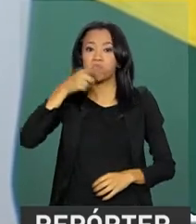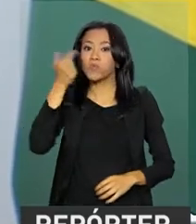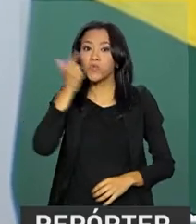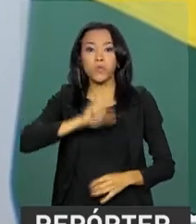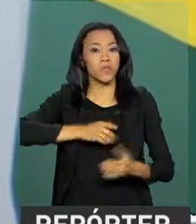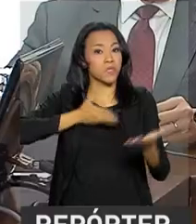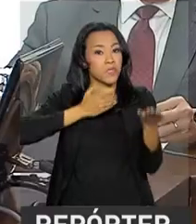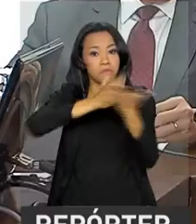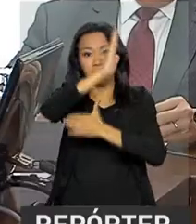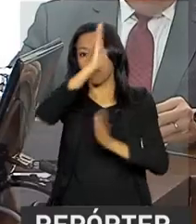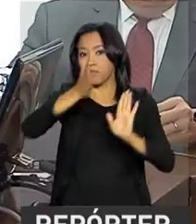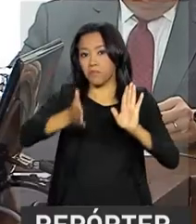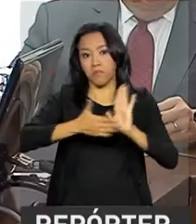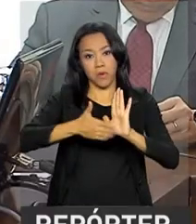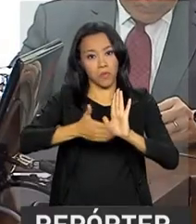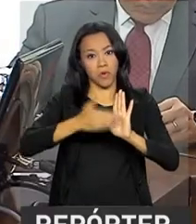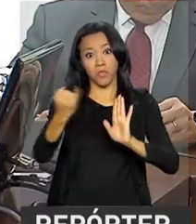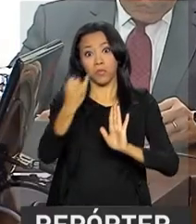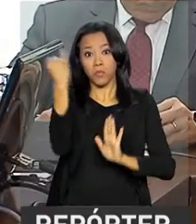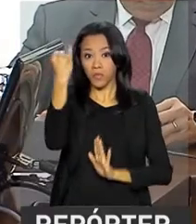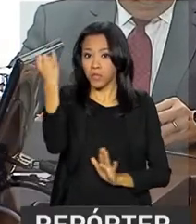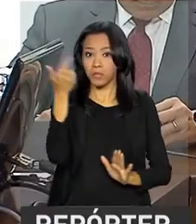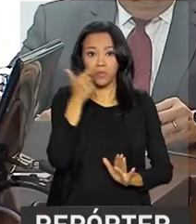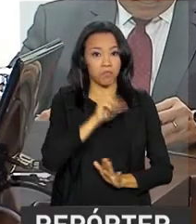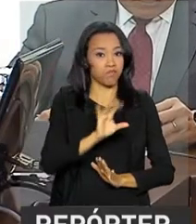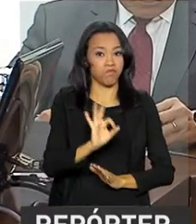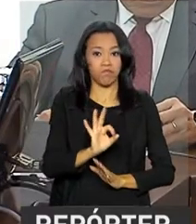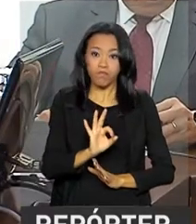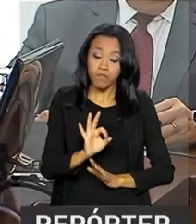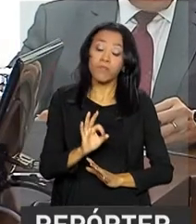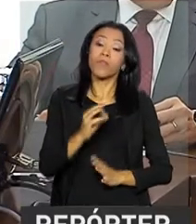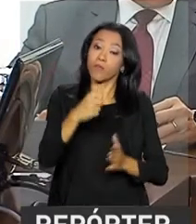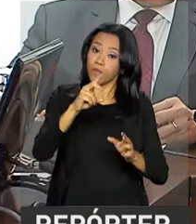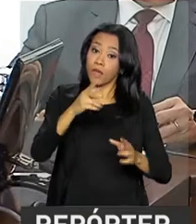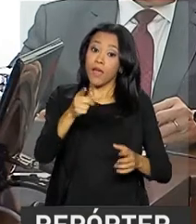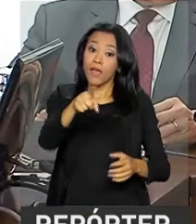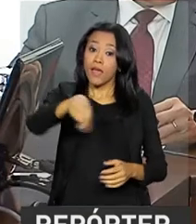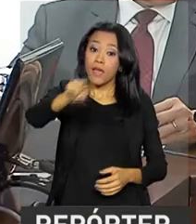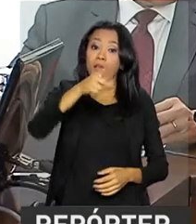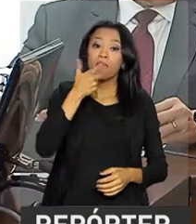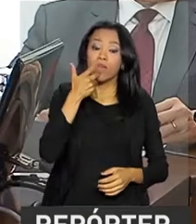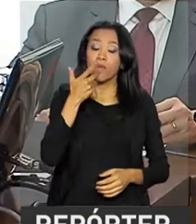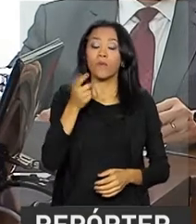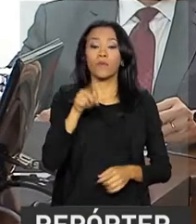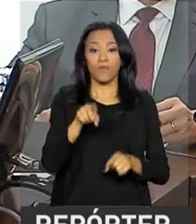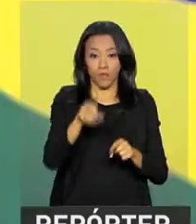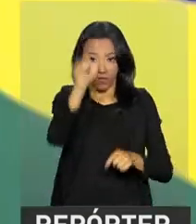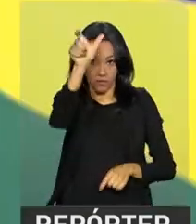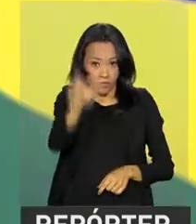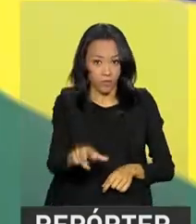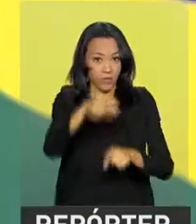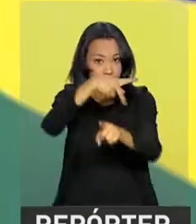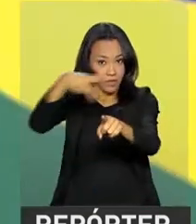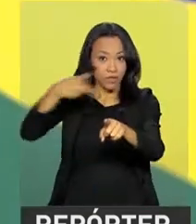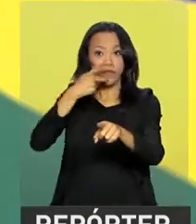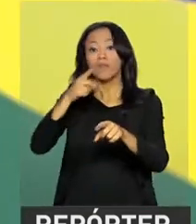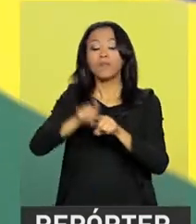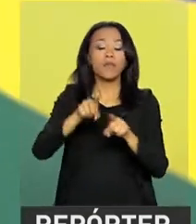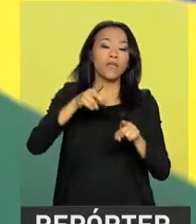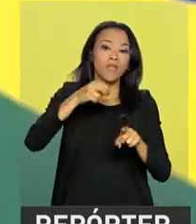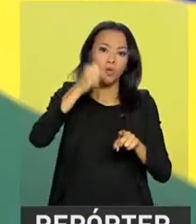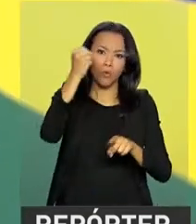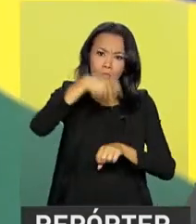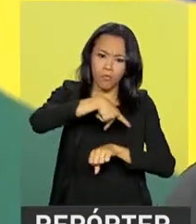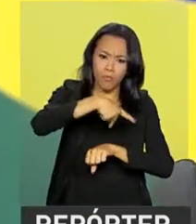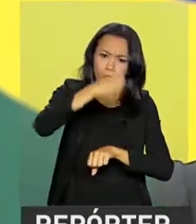importantes o presidente fez questão de apontar a melhora de índices na economia e disse que o brasil